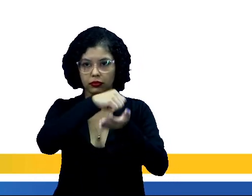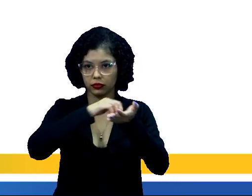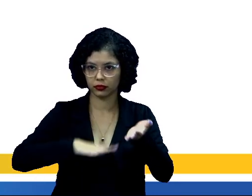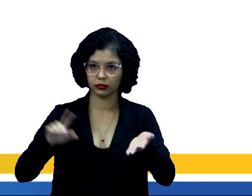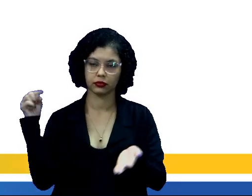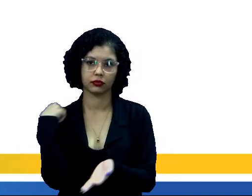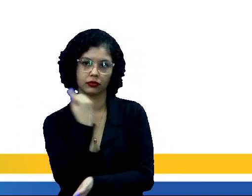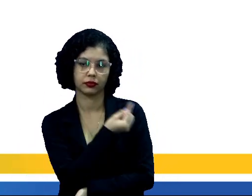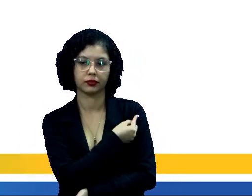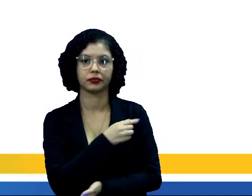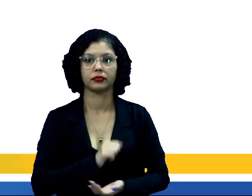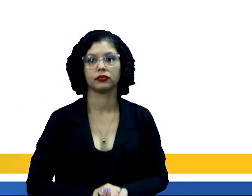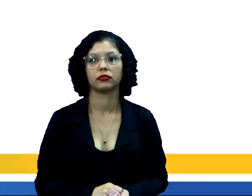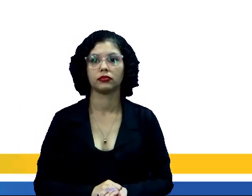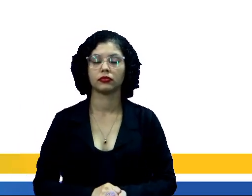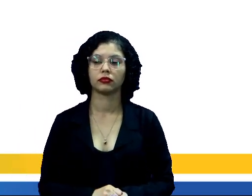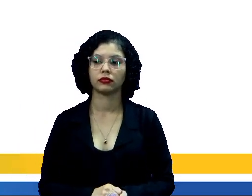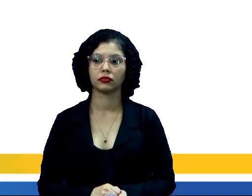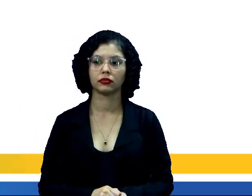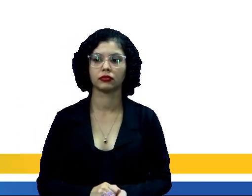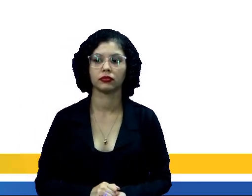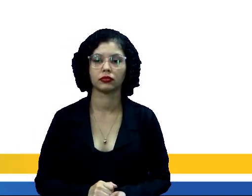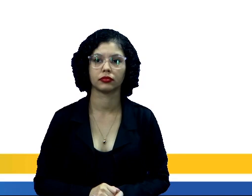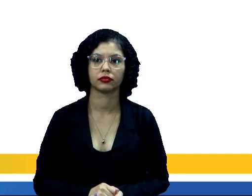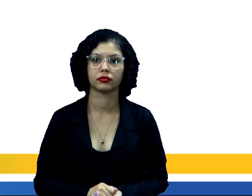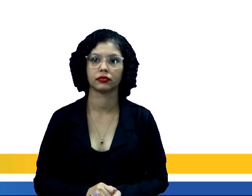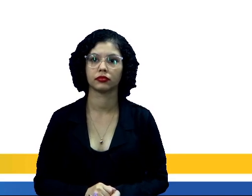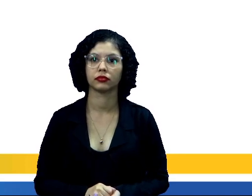Vamos aos nossos exercícios.